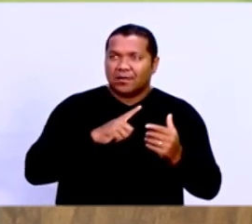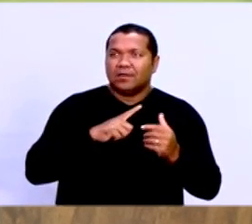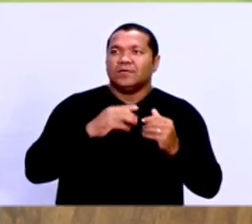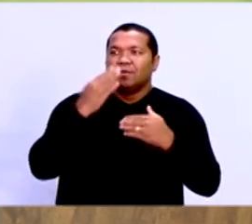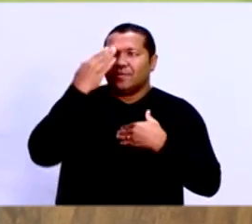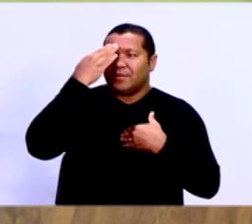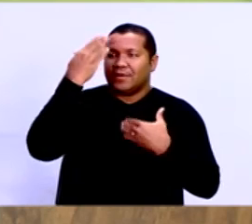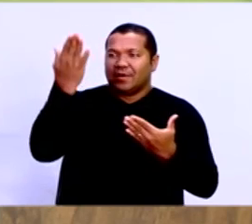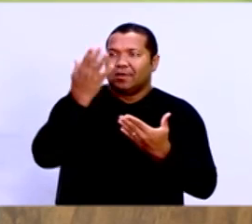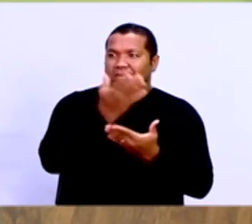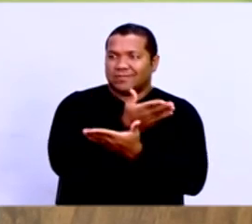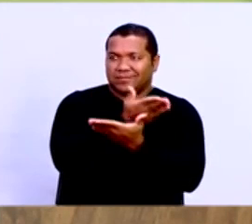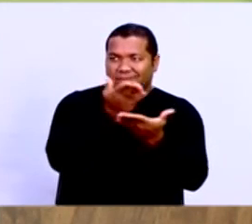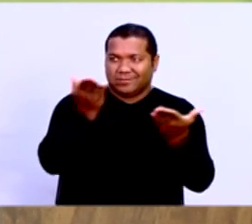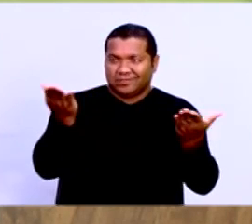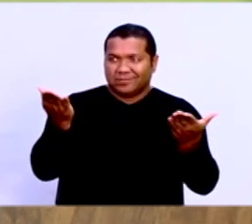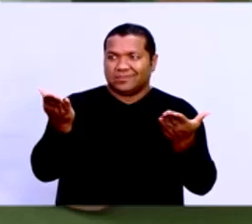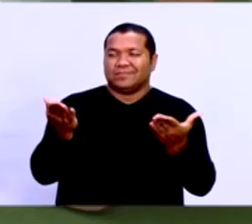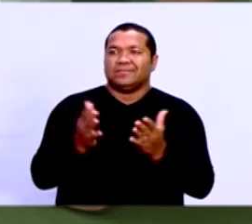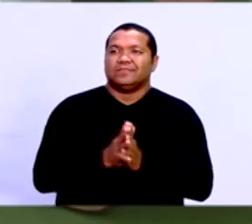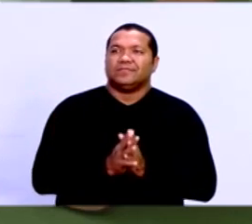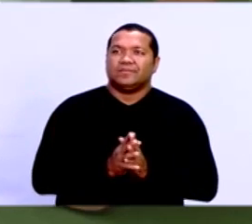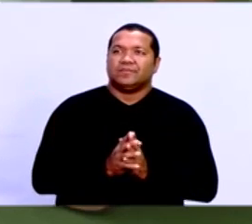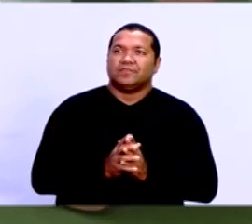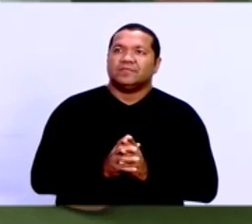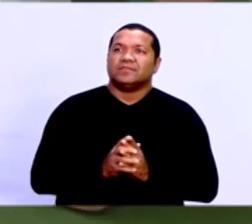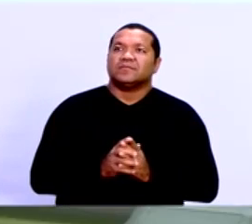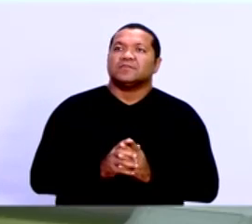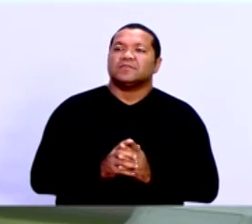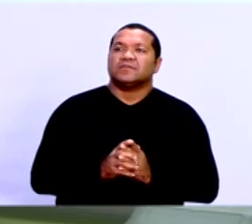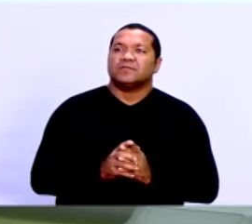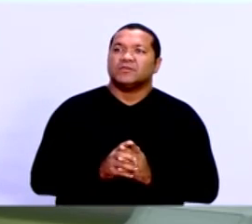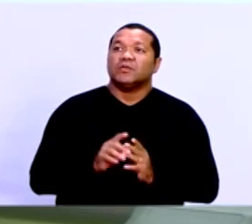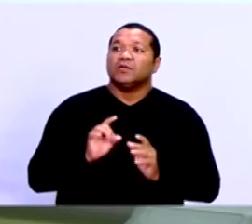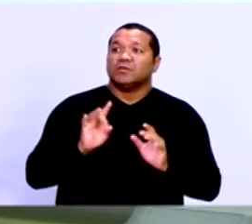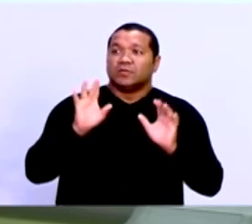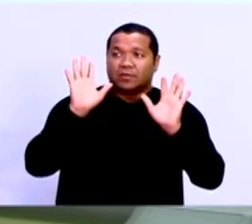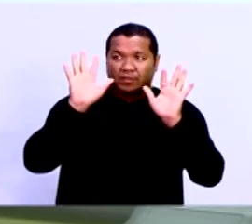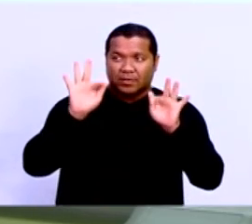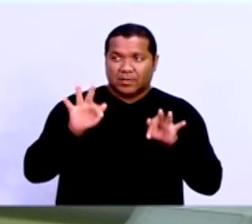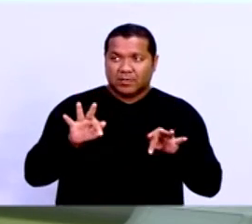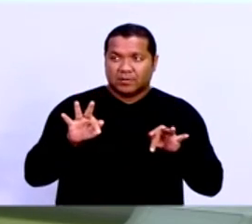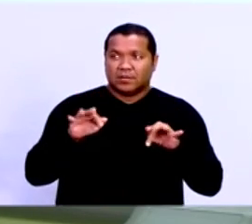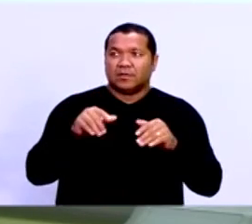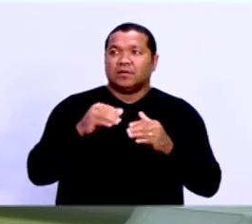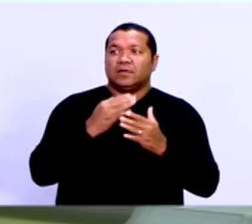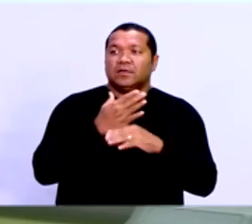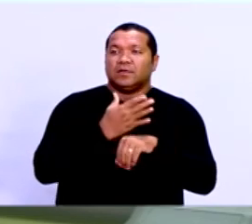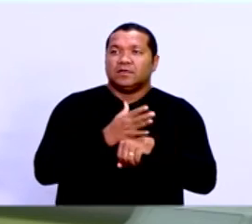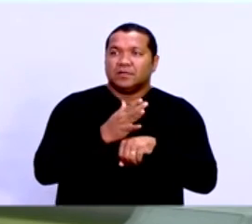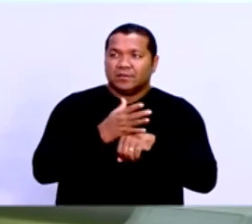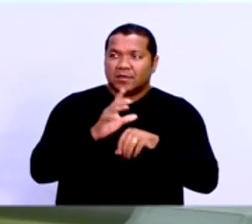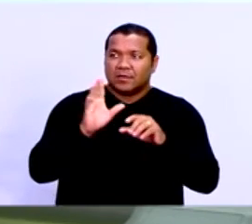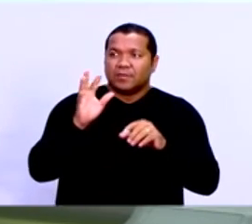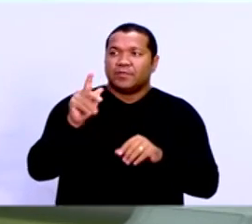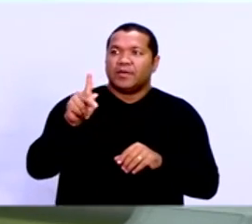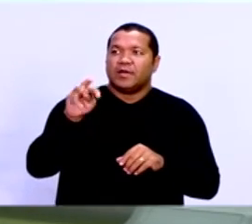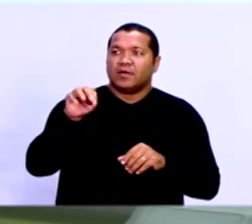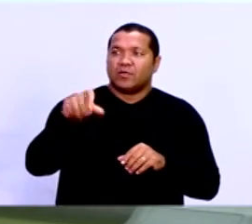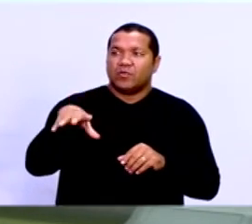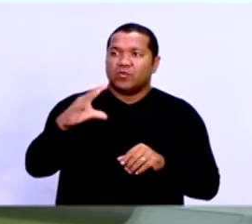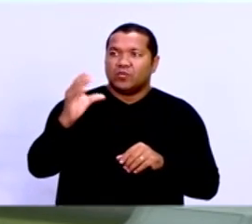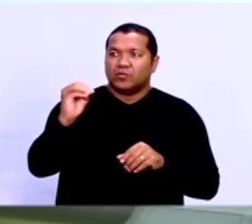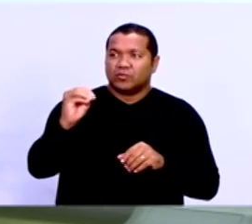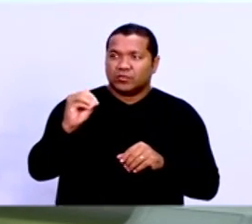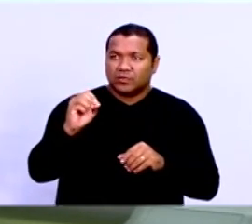obrigado a todos pela participação é isso mesmo gente só finalizando a nossa actividade percurso ela já está disponível a